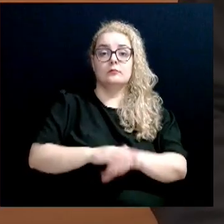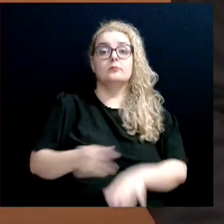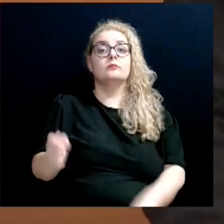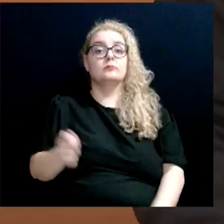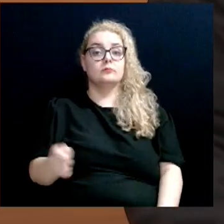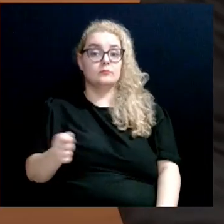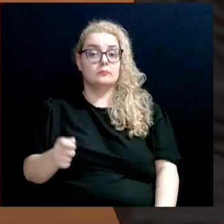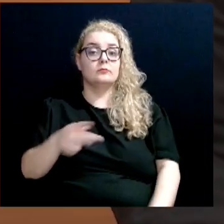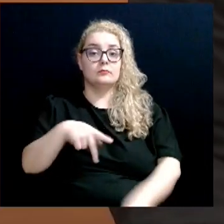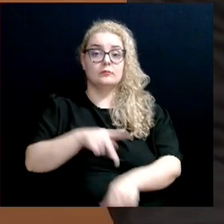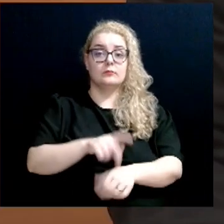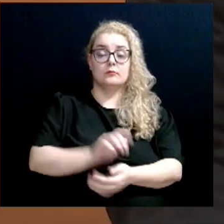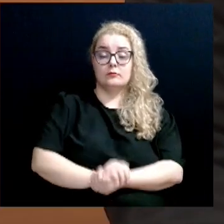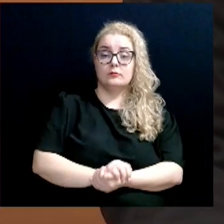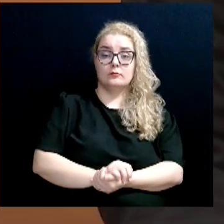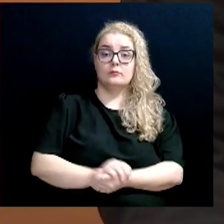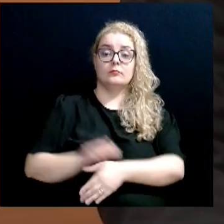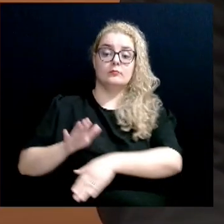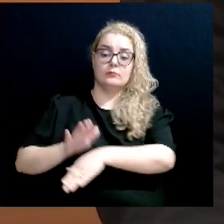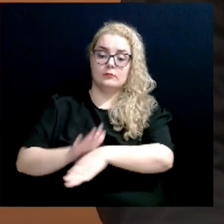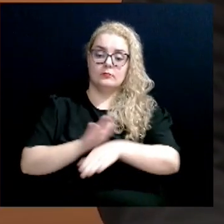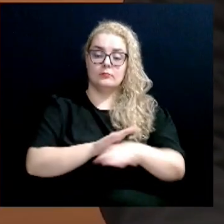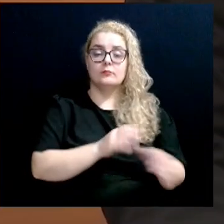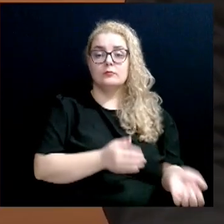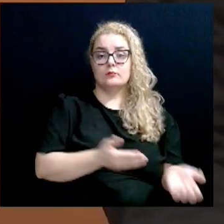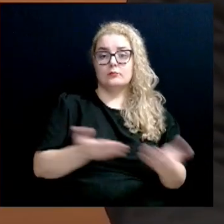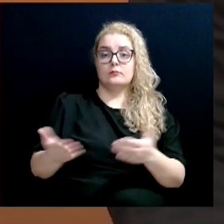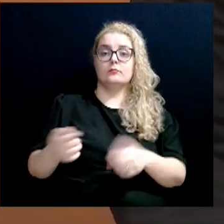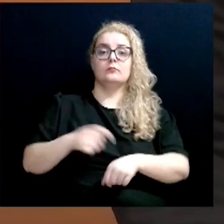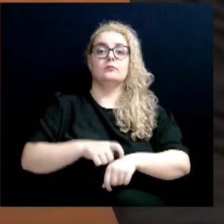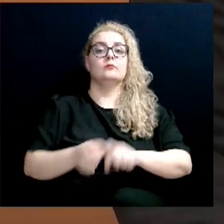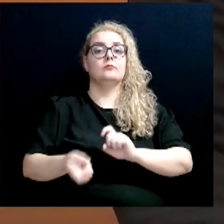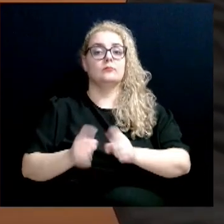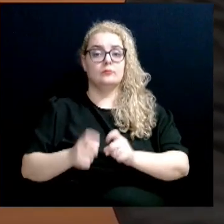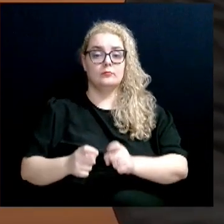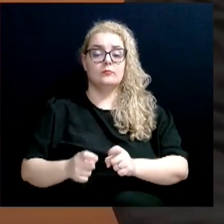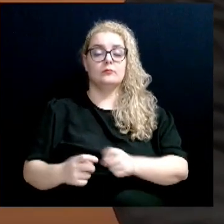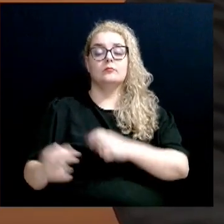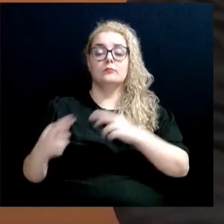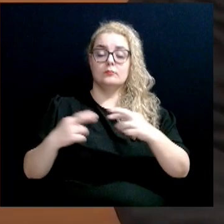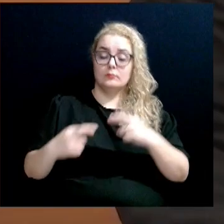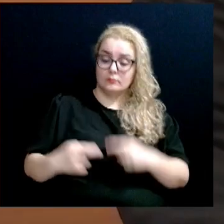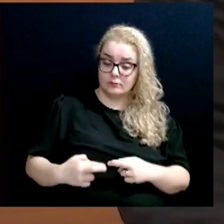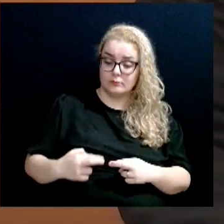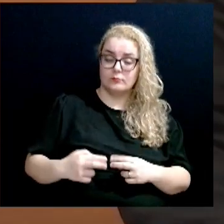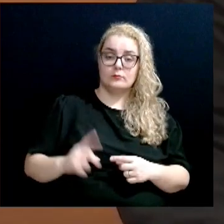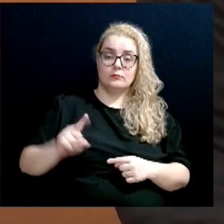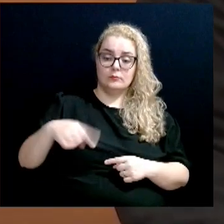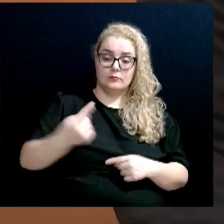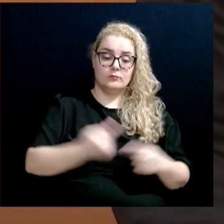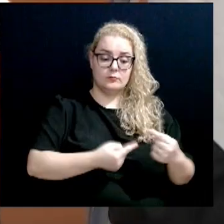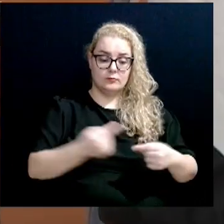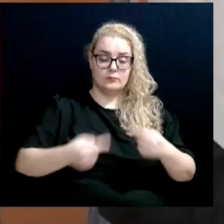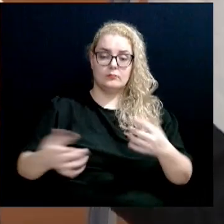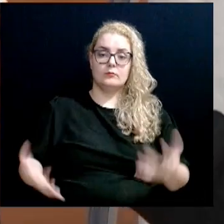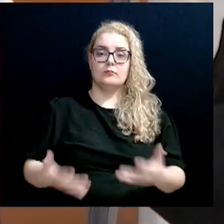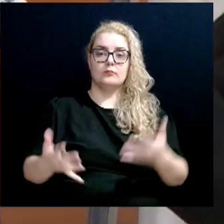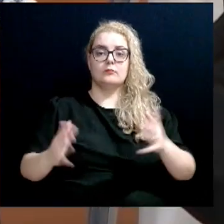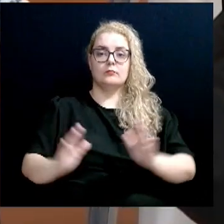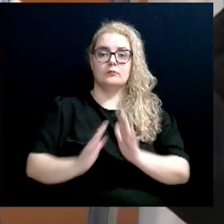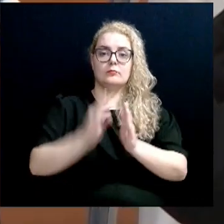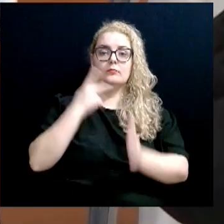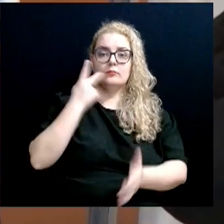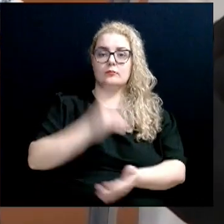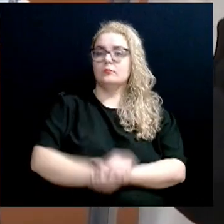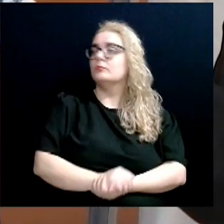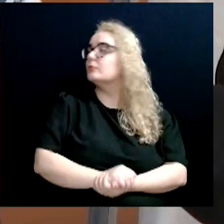As contribuições apresentadas durante a reunião serão consideradas nas próximas discussões promovidas pela Frente Parlamentar. A gente